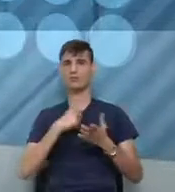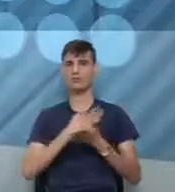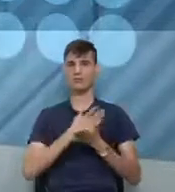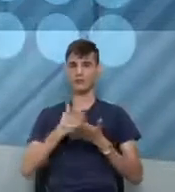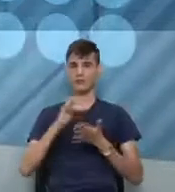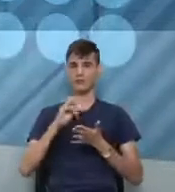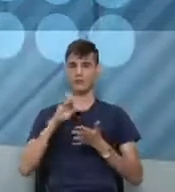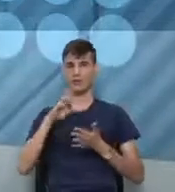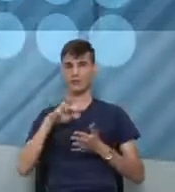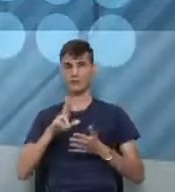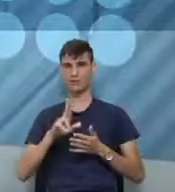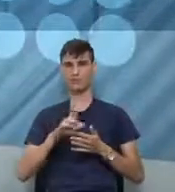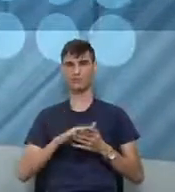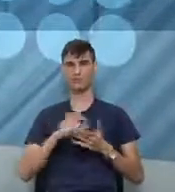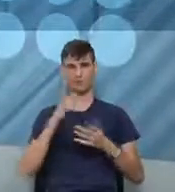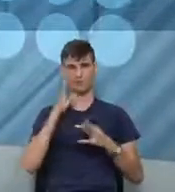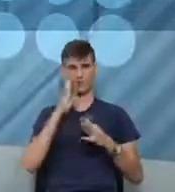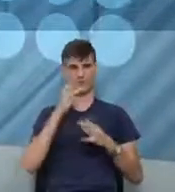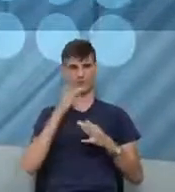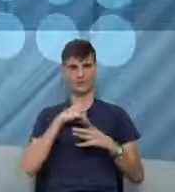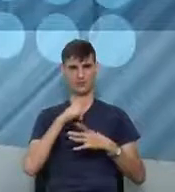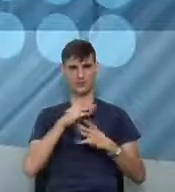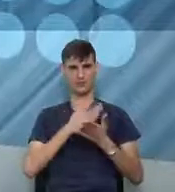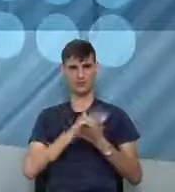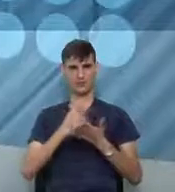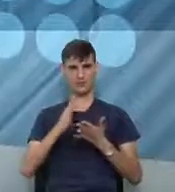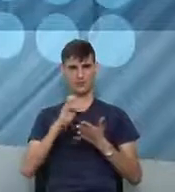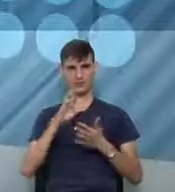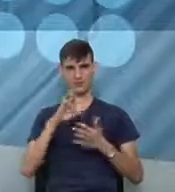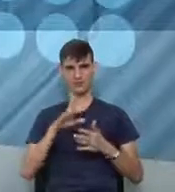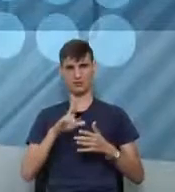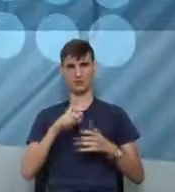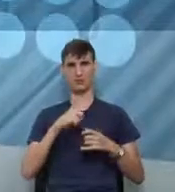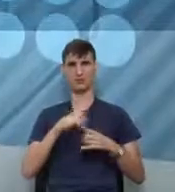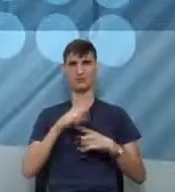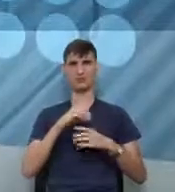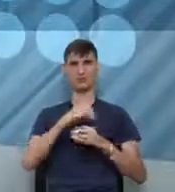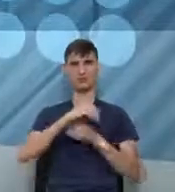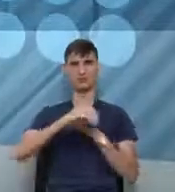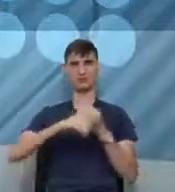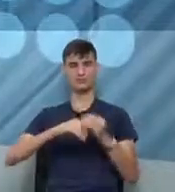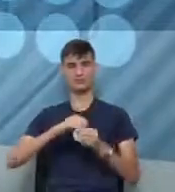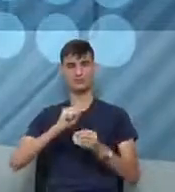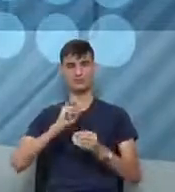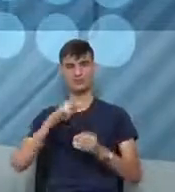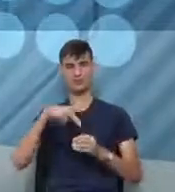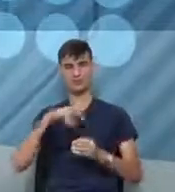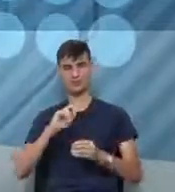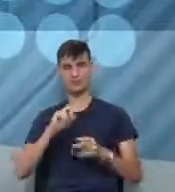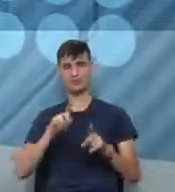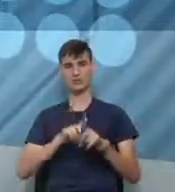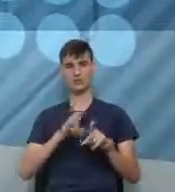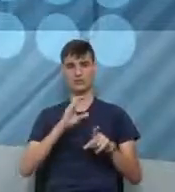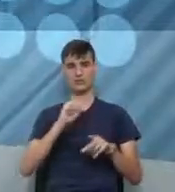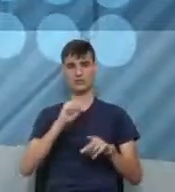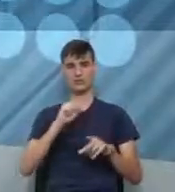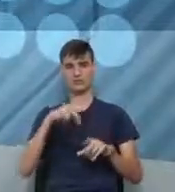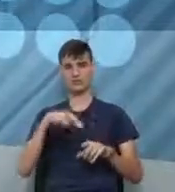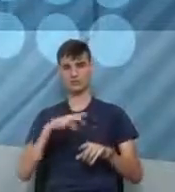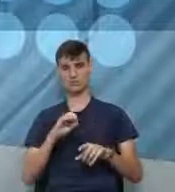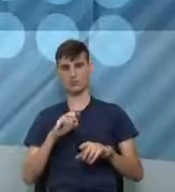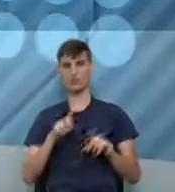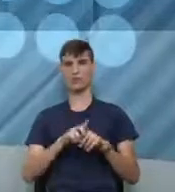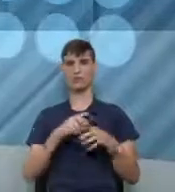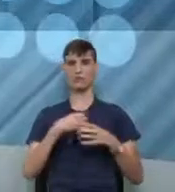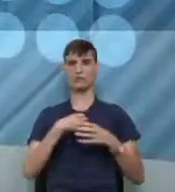série de Fourier. Lembrando que quando eu estou falando de série de Fourier, eu tenho aqui envolve seno, aqui envolve cosseno e a